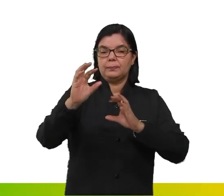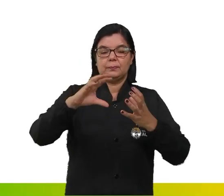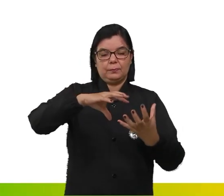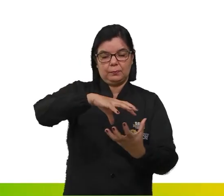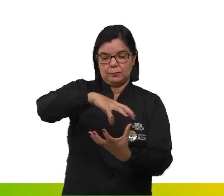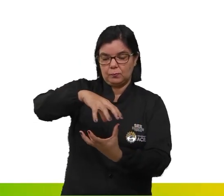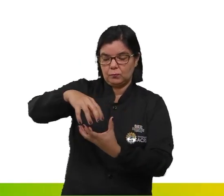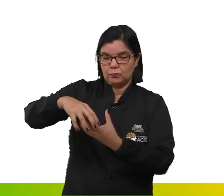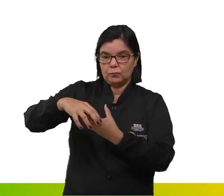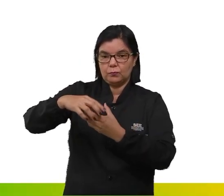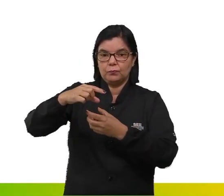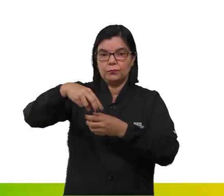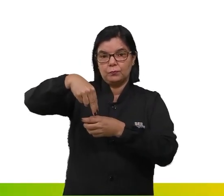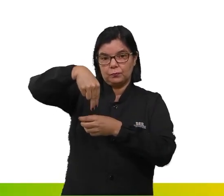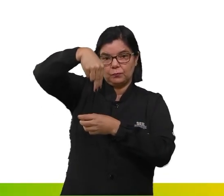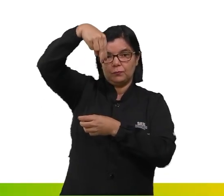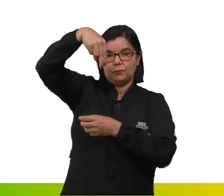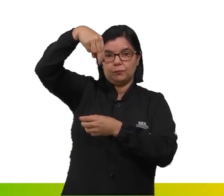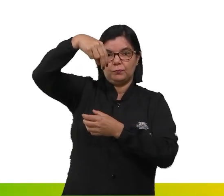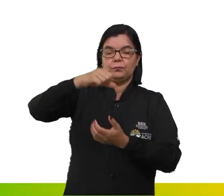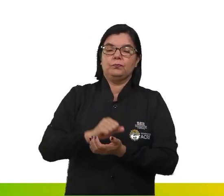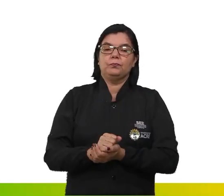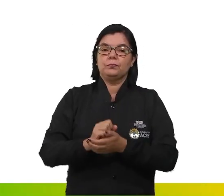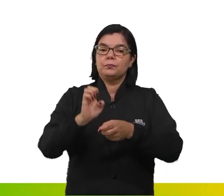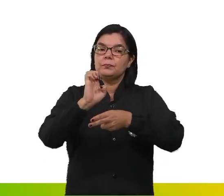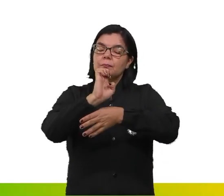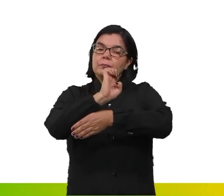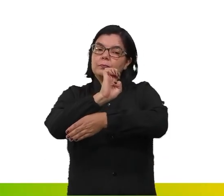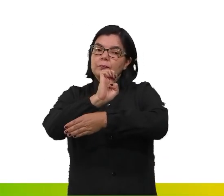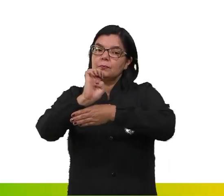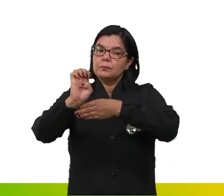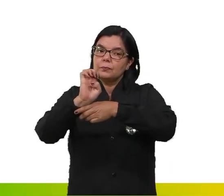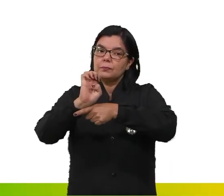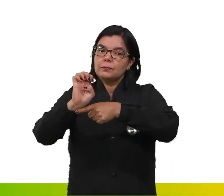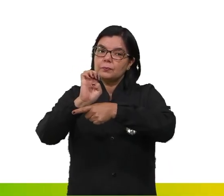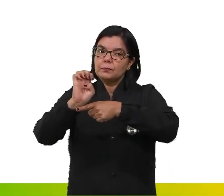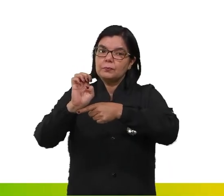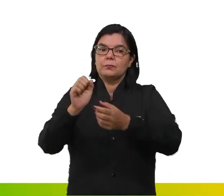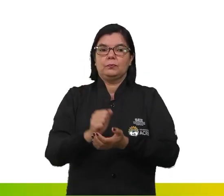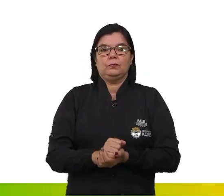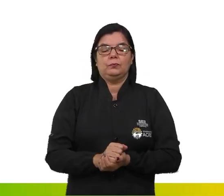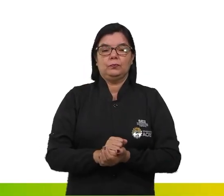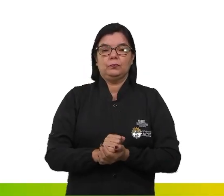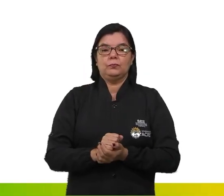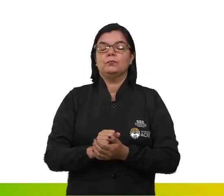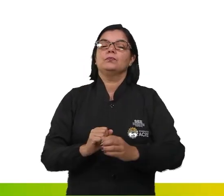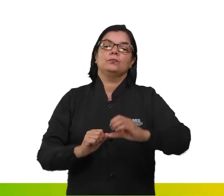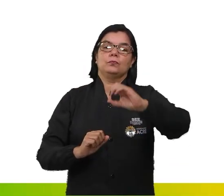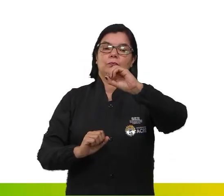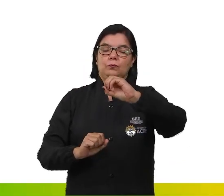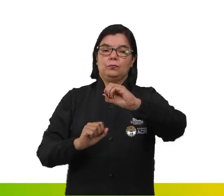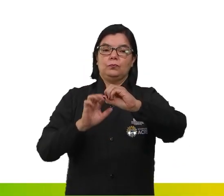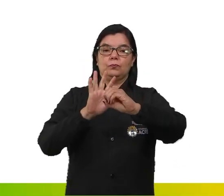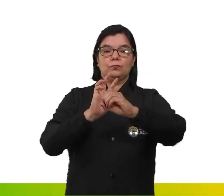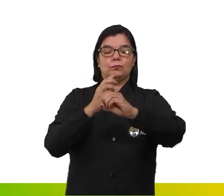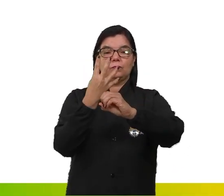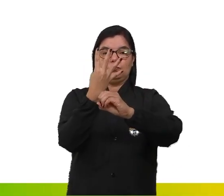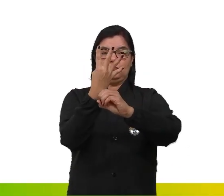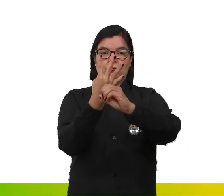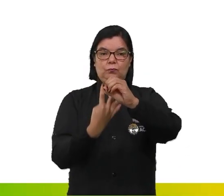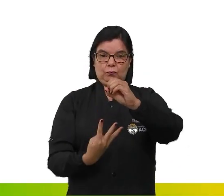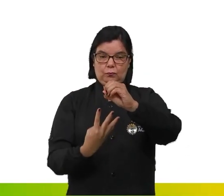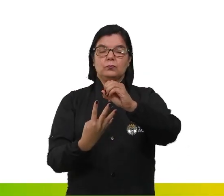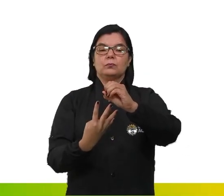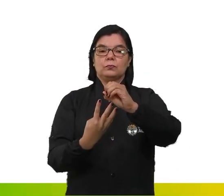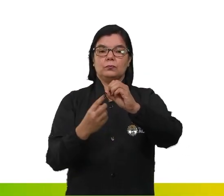distância entre o Polo Norte e o Equador ao longo do meridiano que passa por Paris.